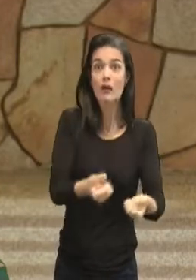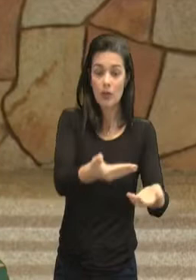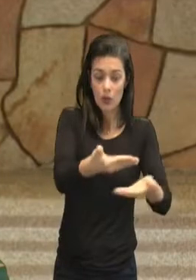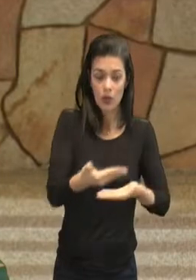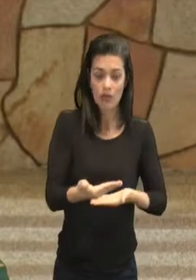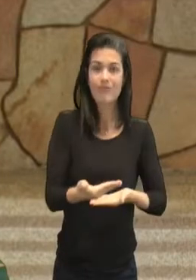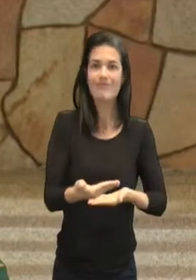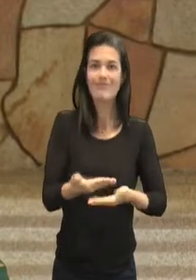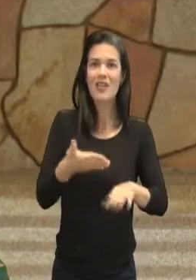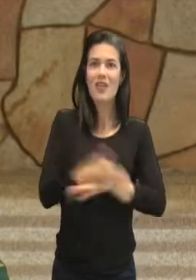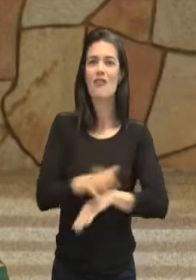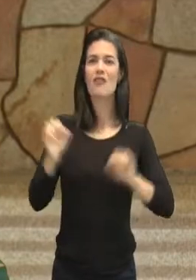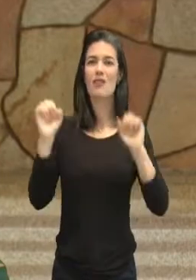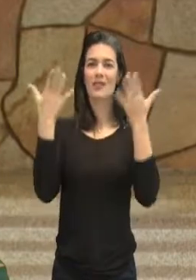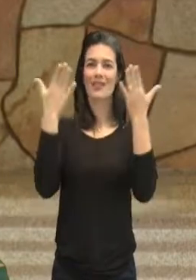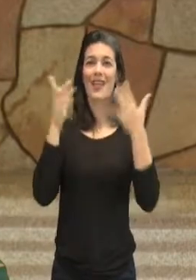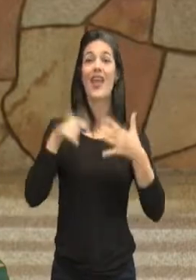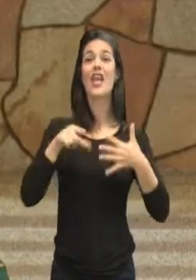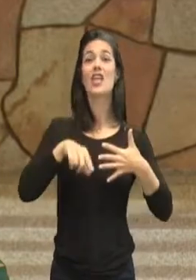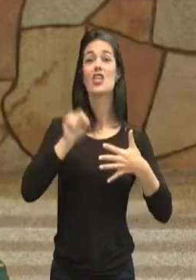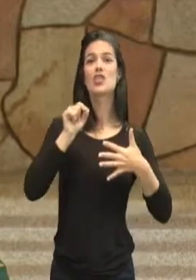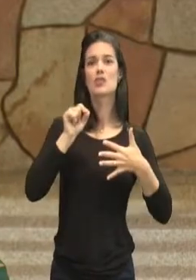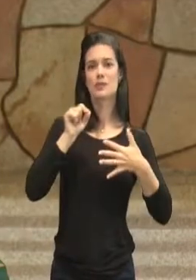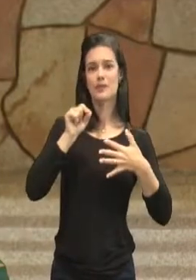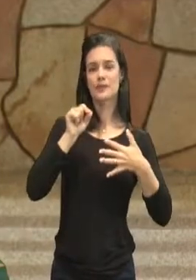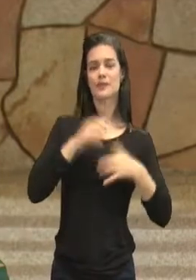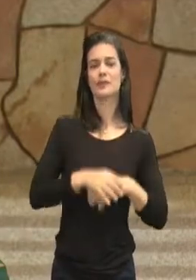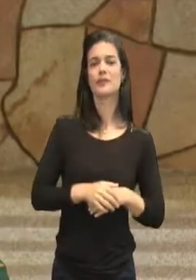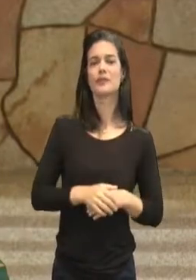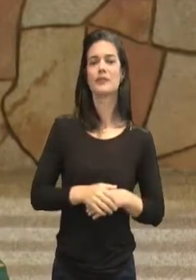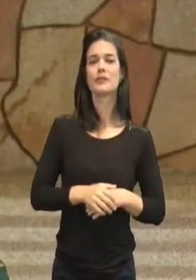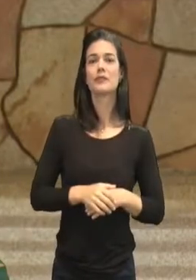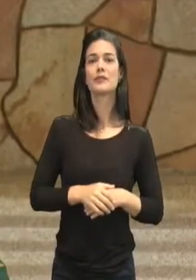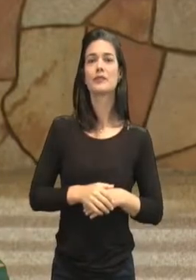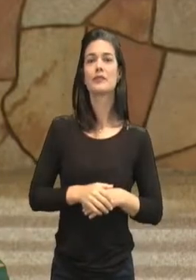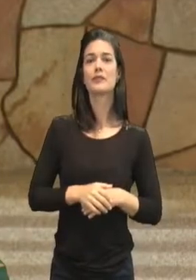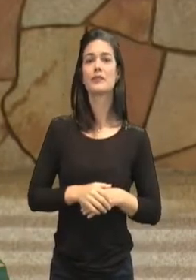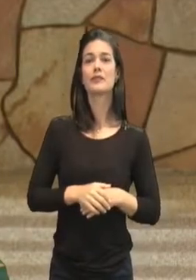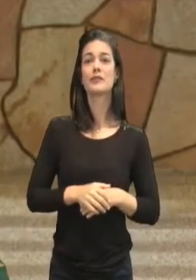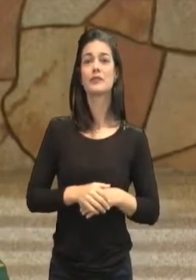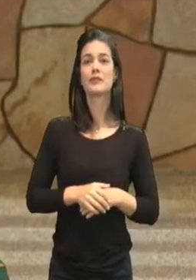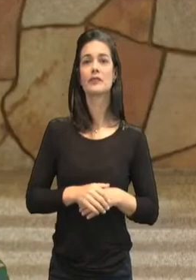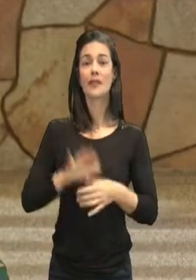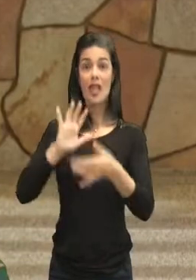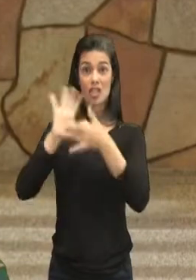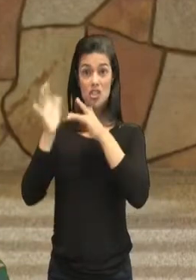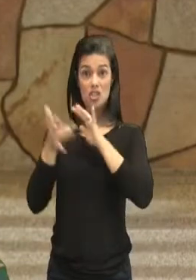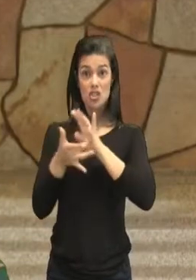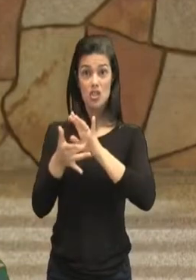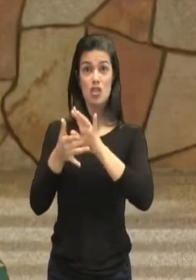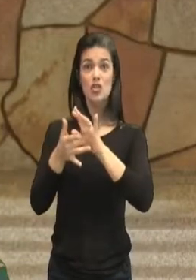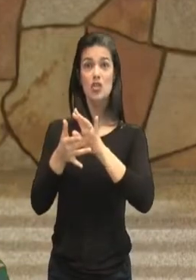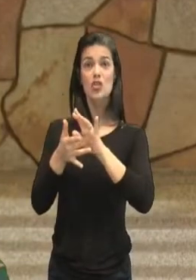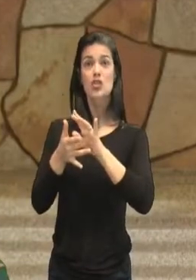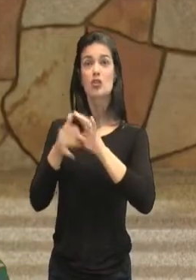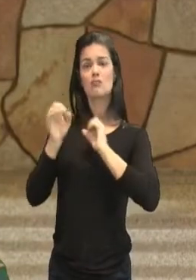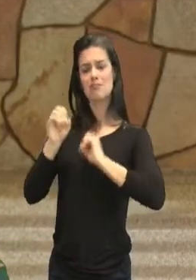capítulo 24, verso 22, quando Jesus estava falando aos seus discípulos sobre a tribulação que viria,